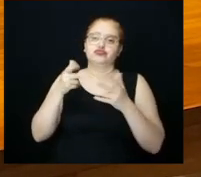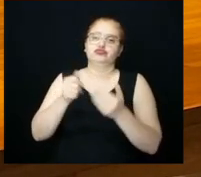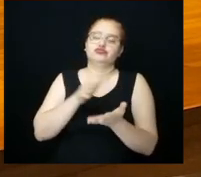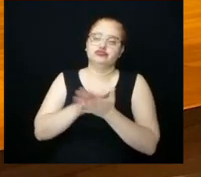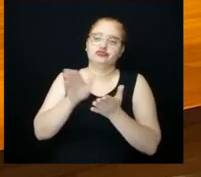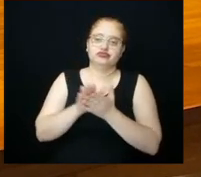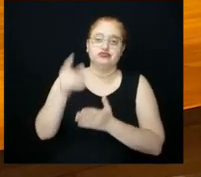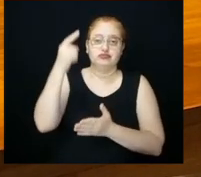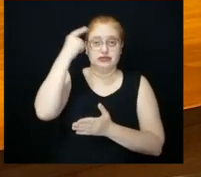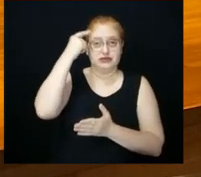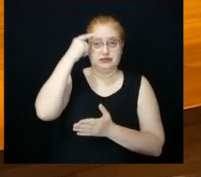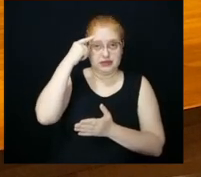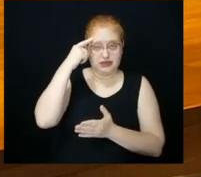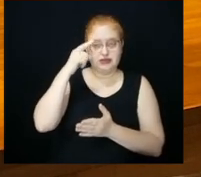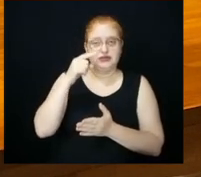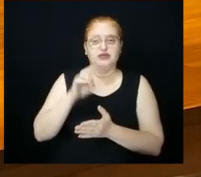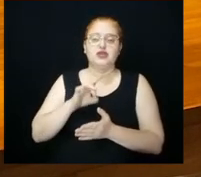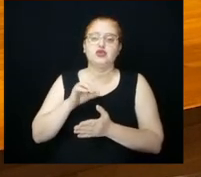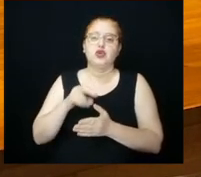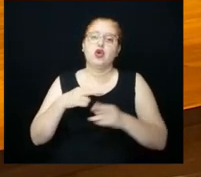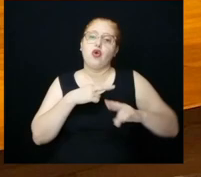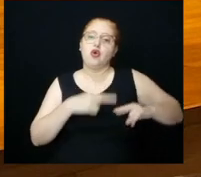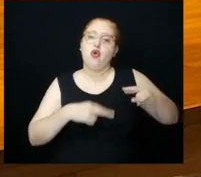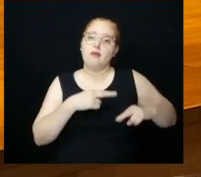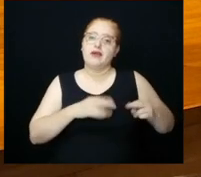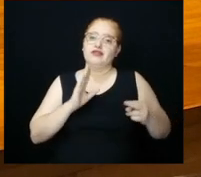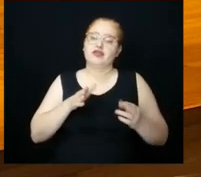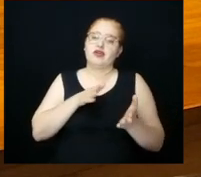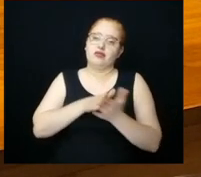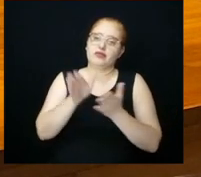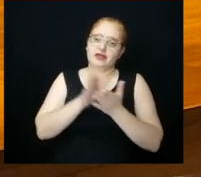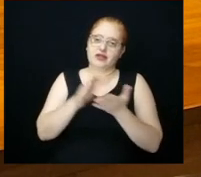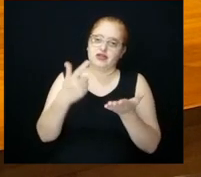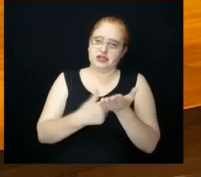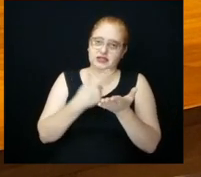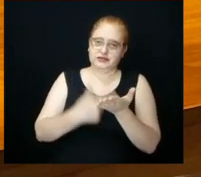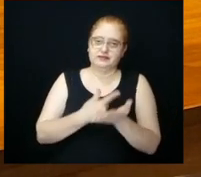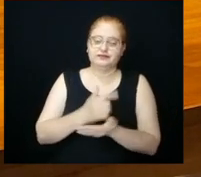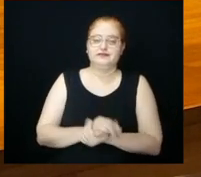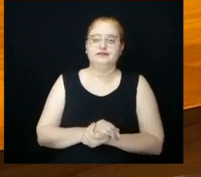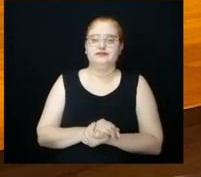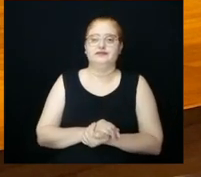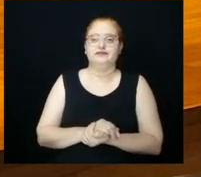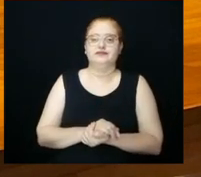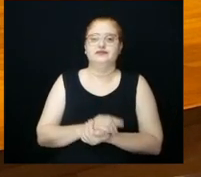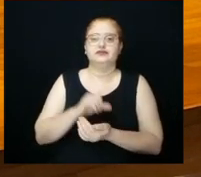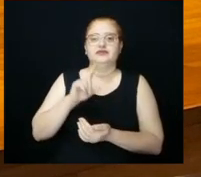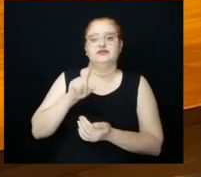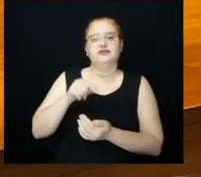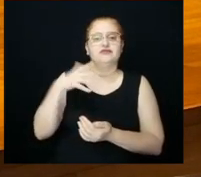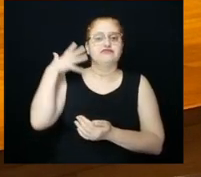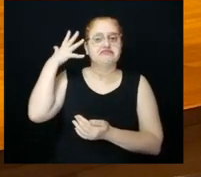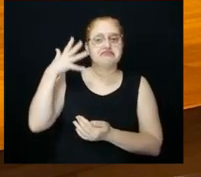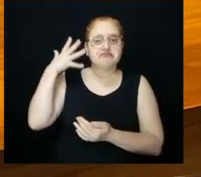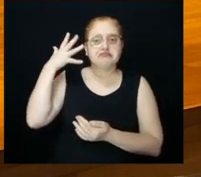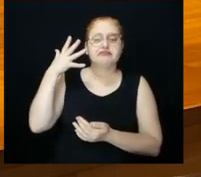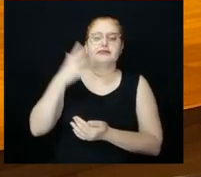seu pensamento, para além dos romances, estão publicados em livros, né? São conferências,